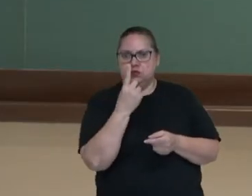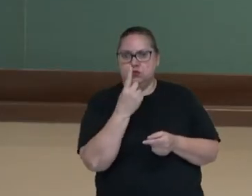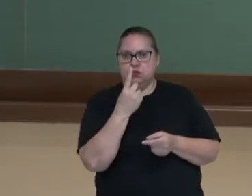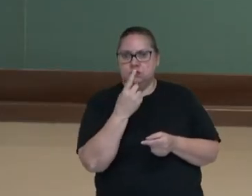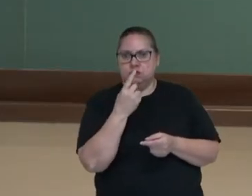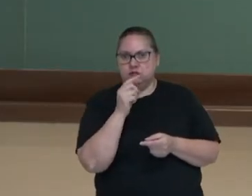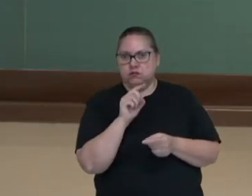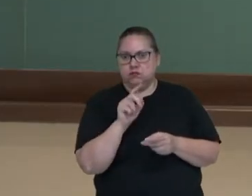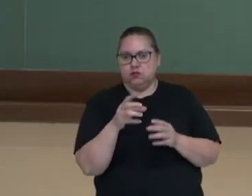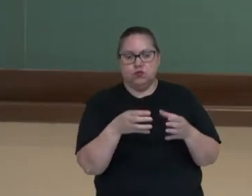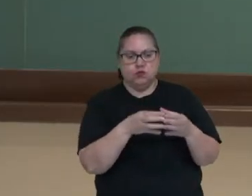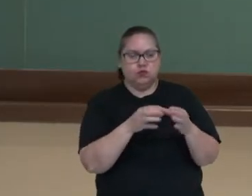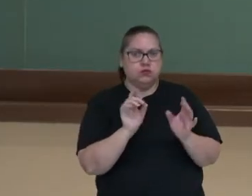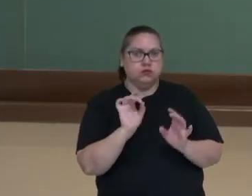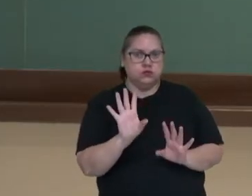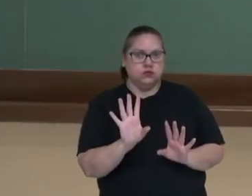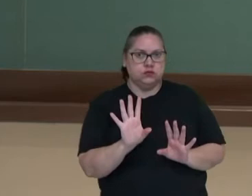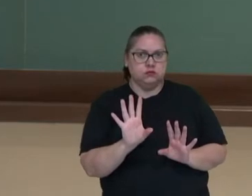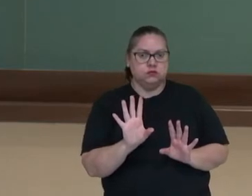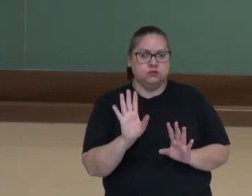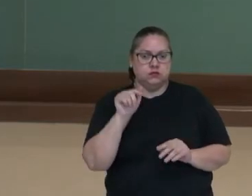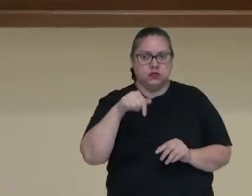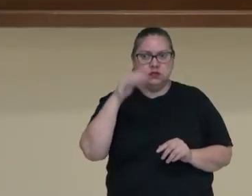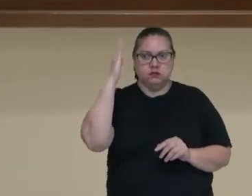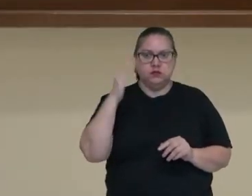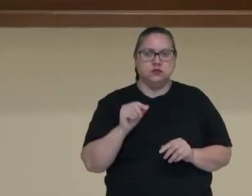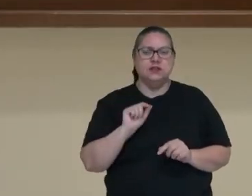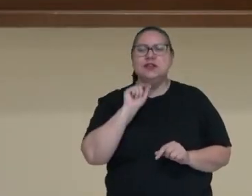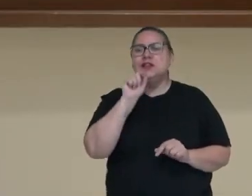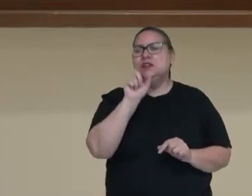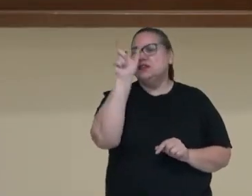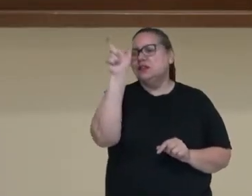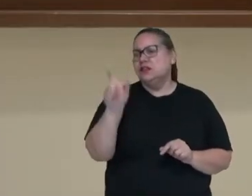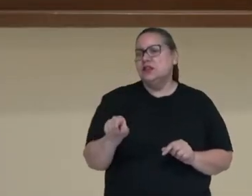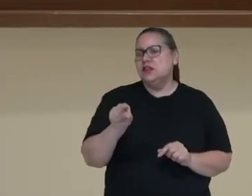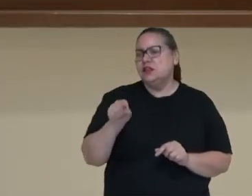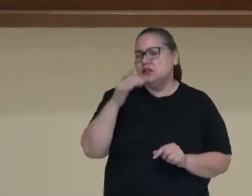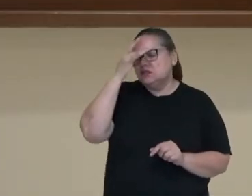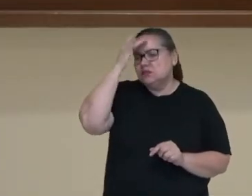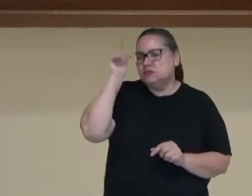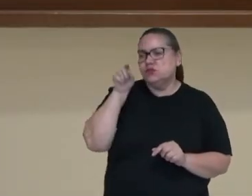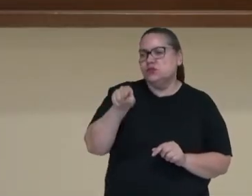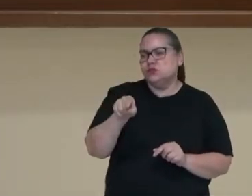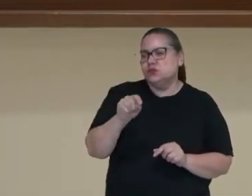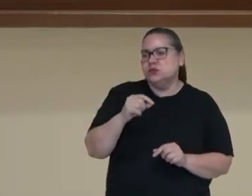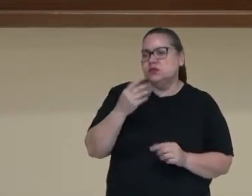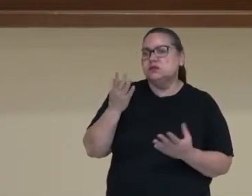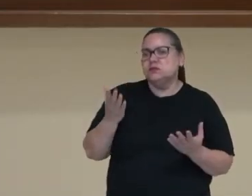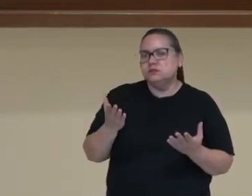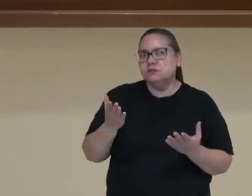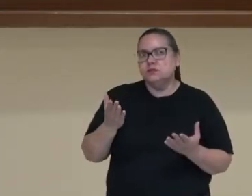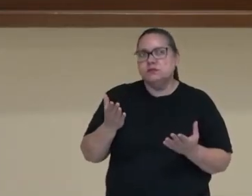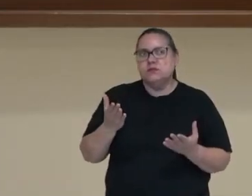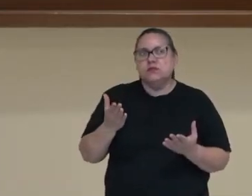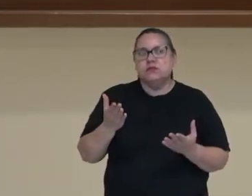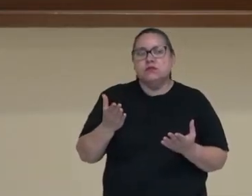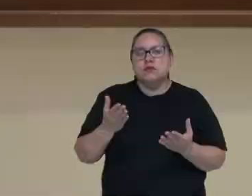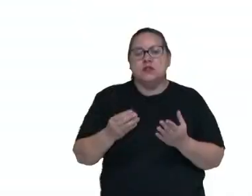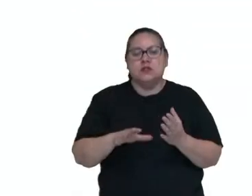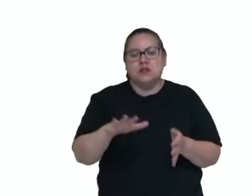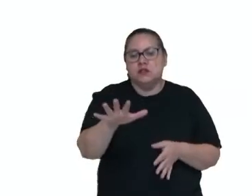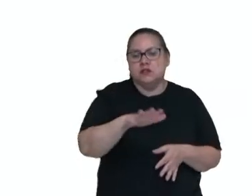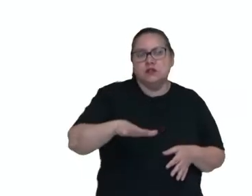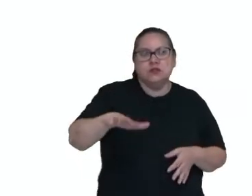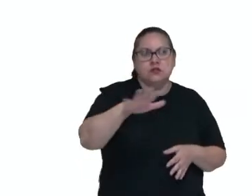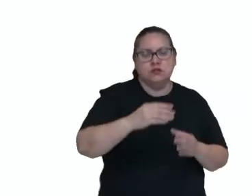único grupo africano para o Brasil? Quem eram esses africanos, afinal de contas? As